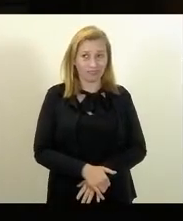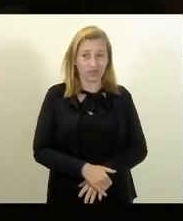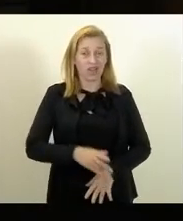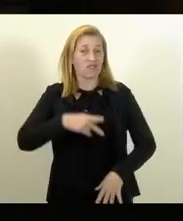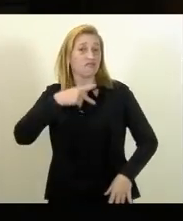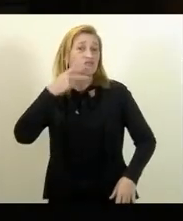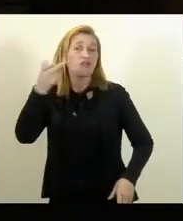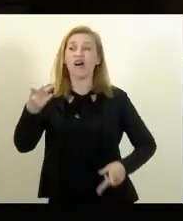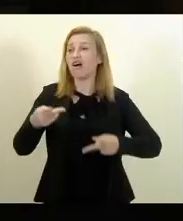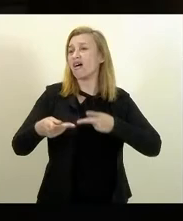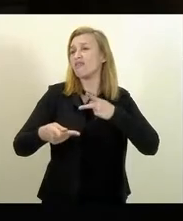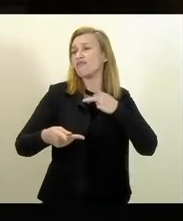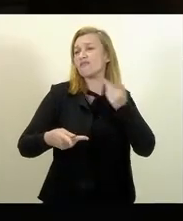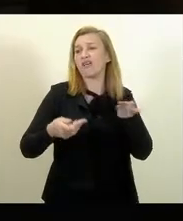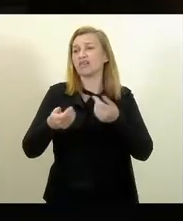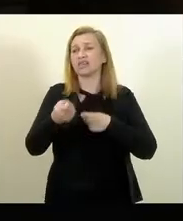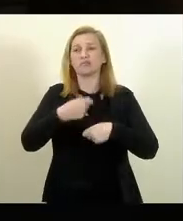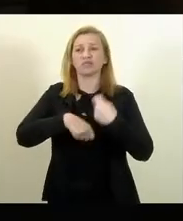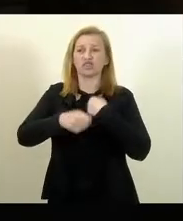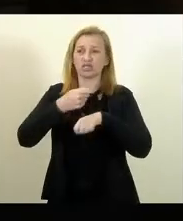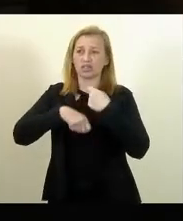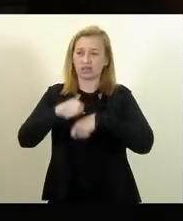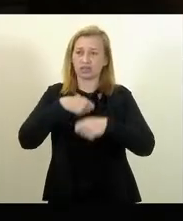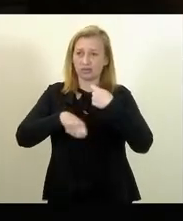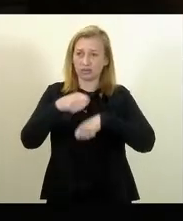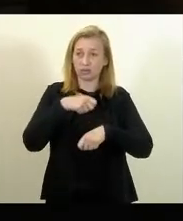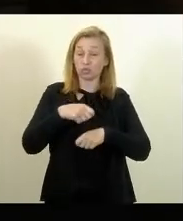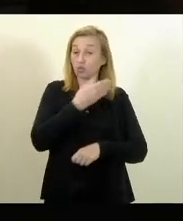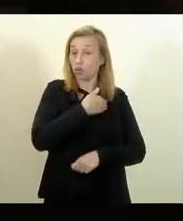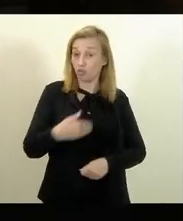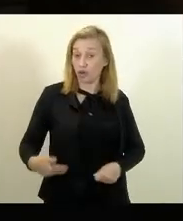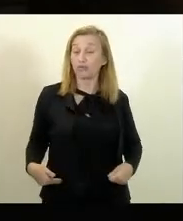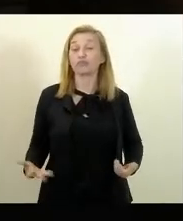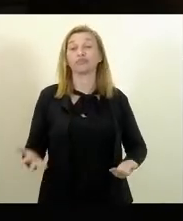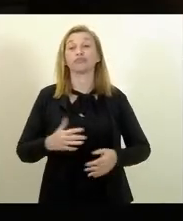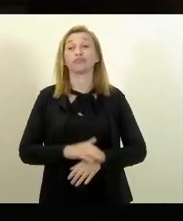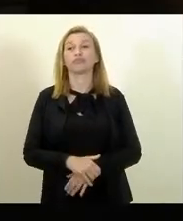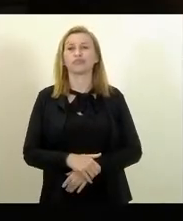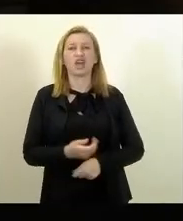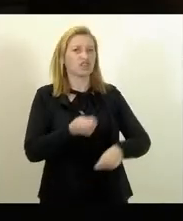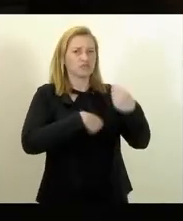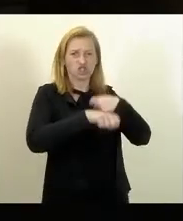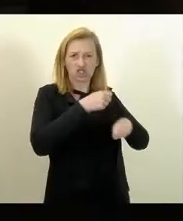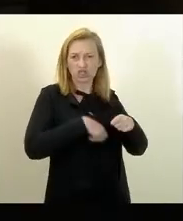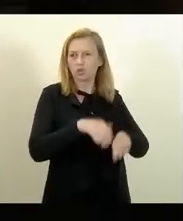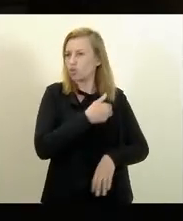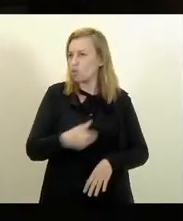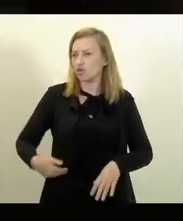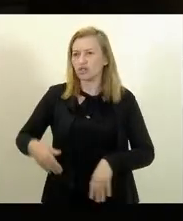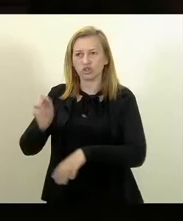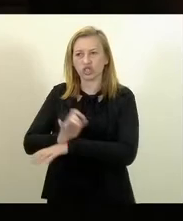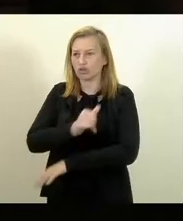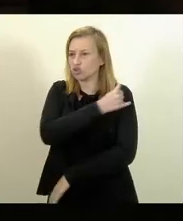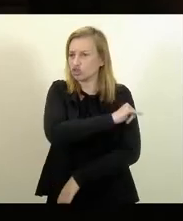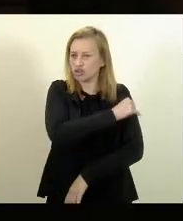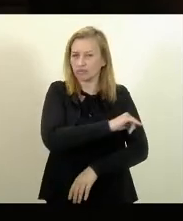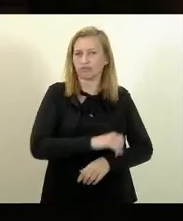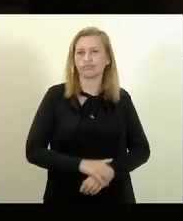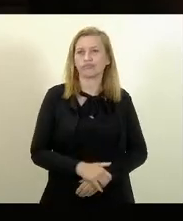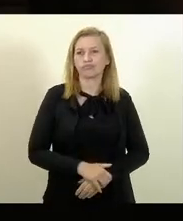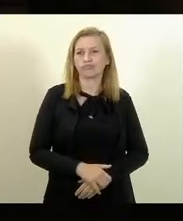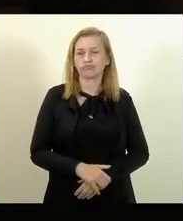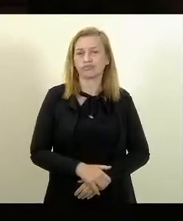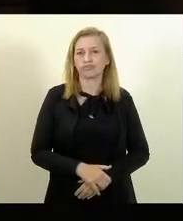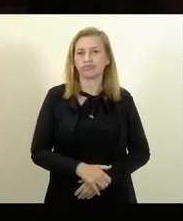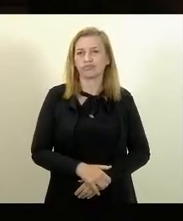inchar a administração do governo, a administração do governo do estado do Rio de Janeiro,